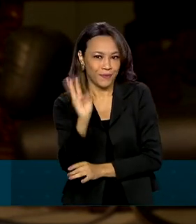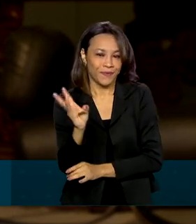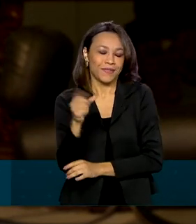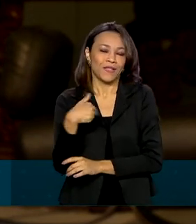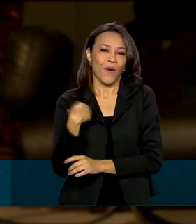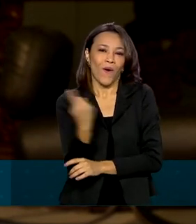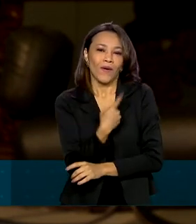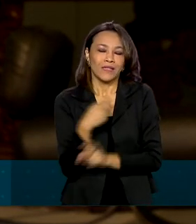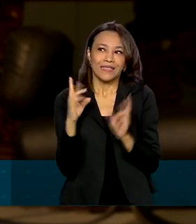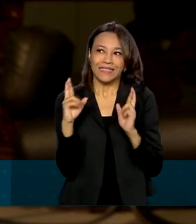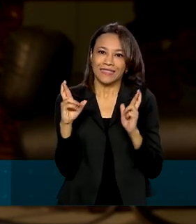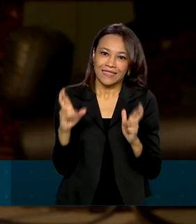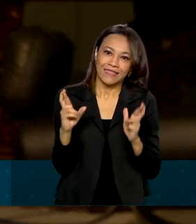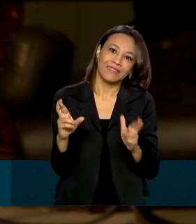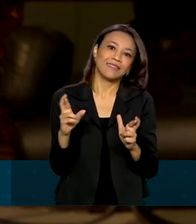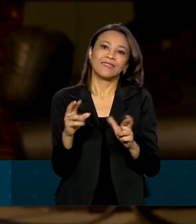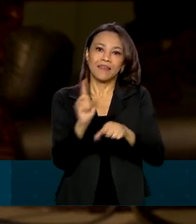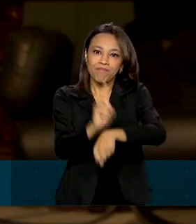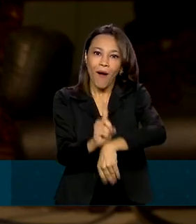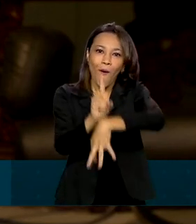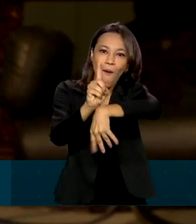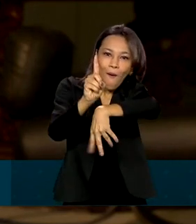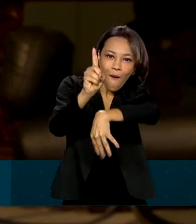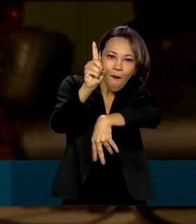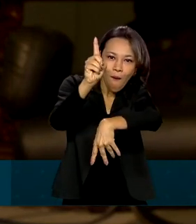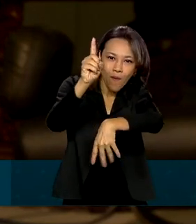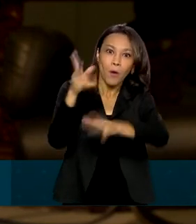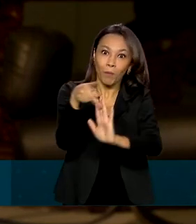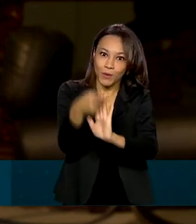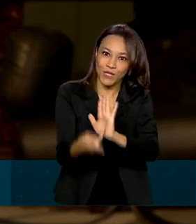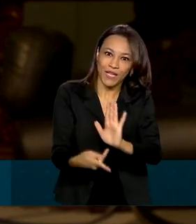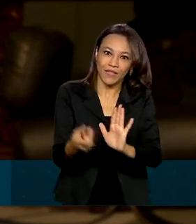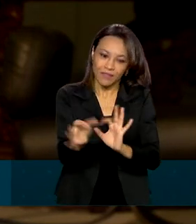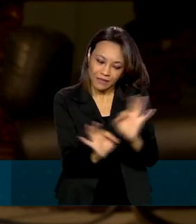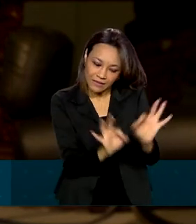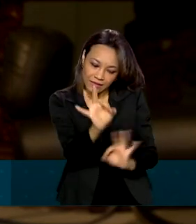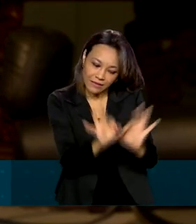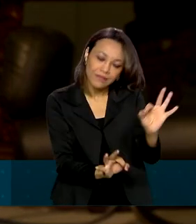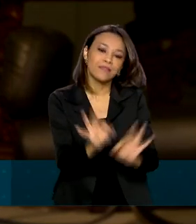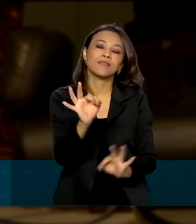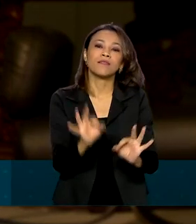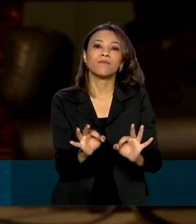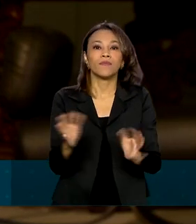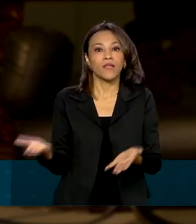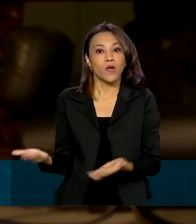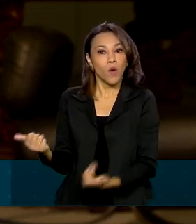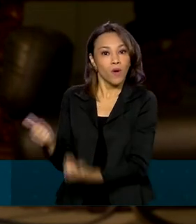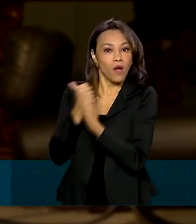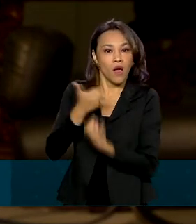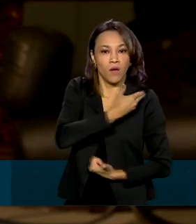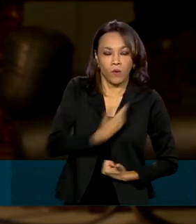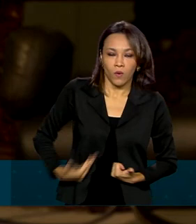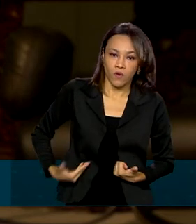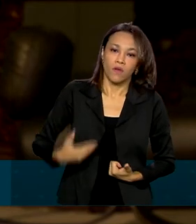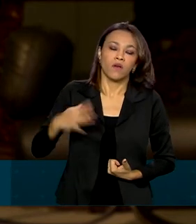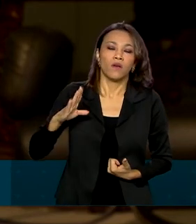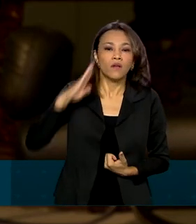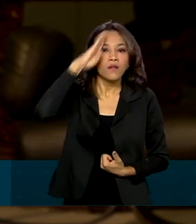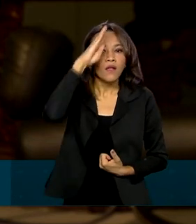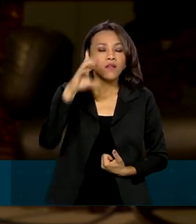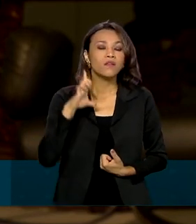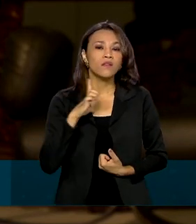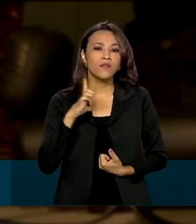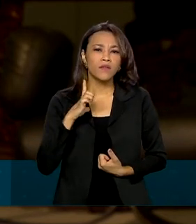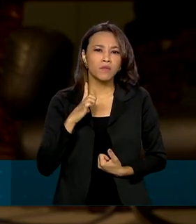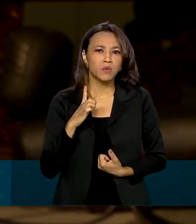de, literalmente, decolar o projeto. Com o governo Jair Bolsonaro, nós tivemos um